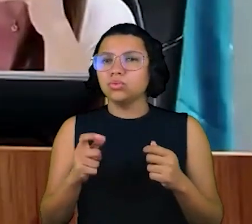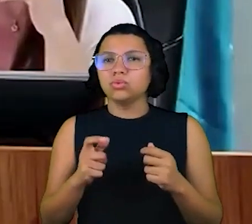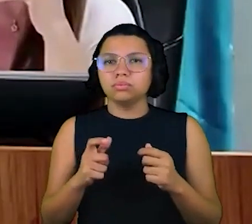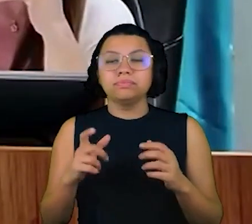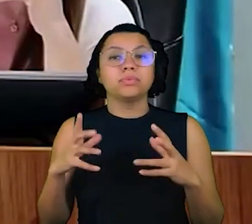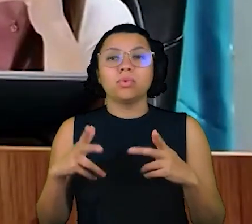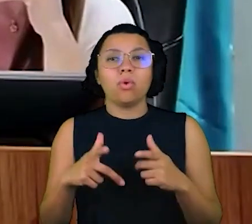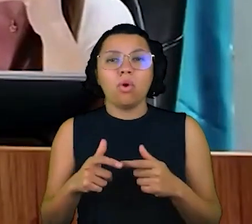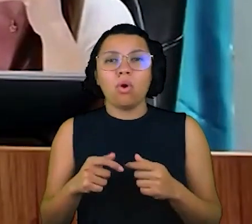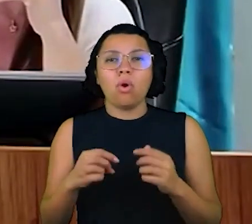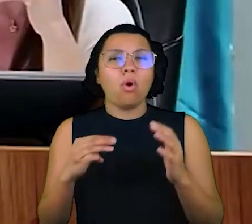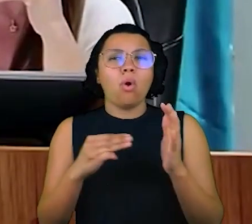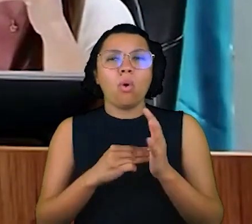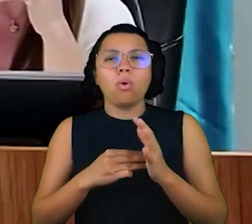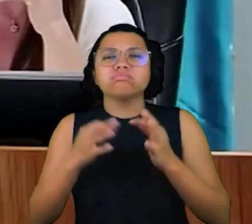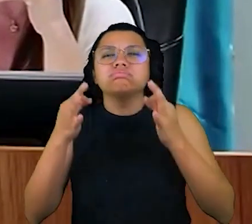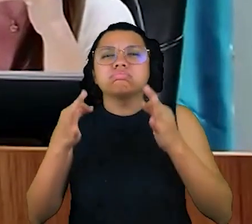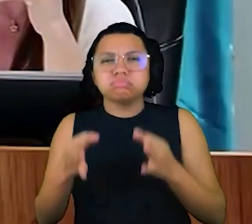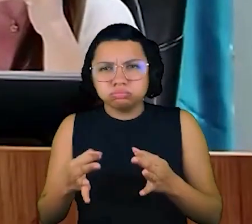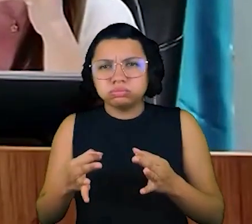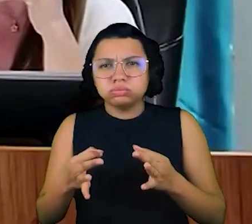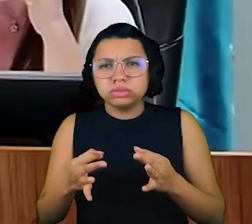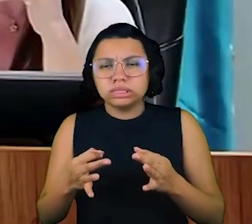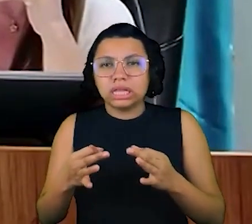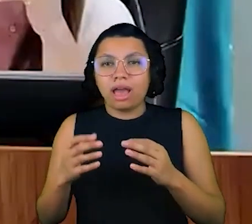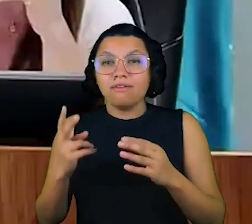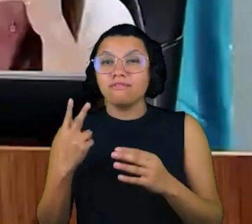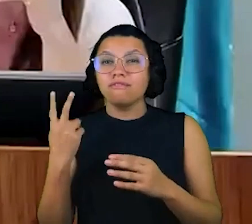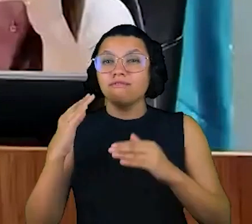com absoluta razão